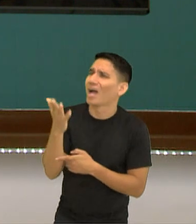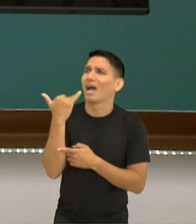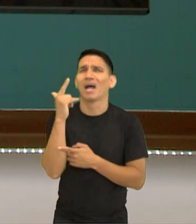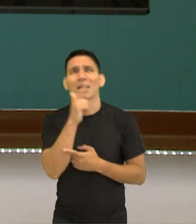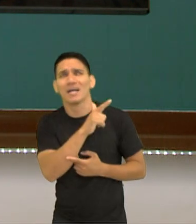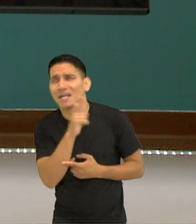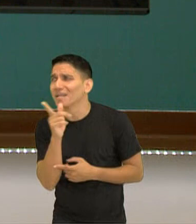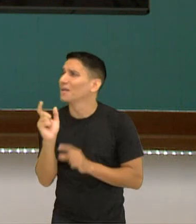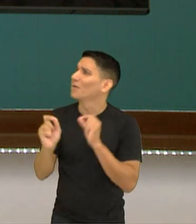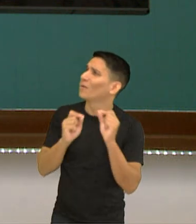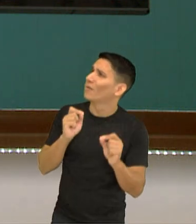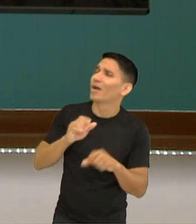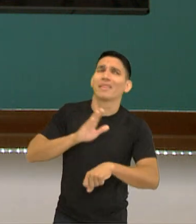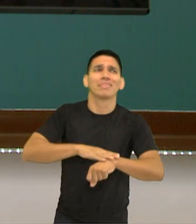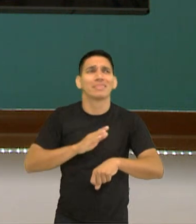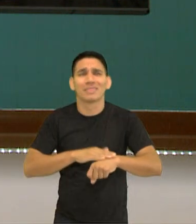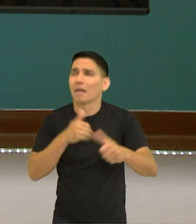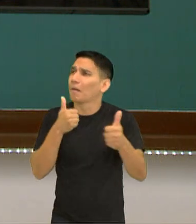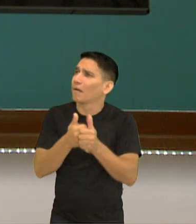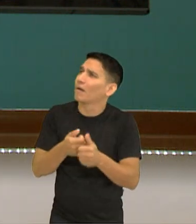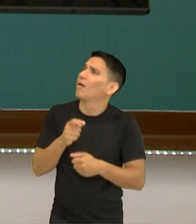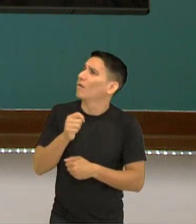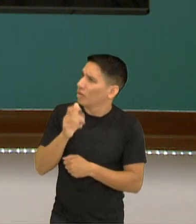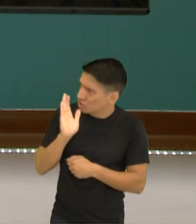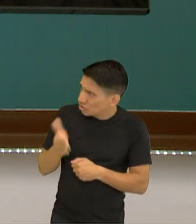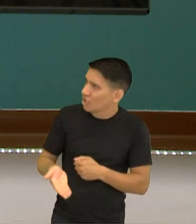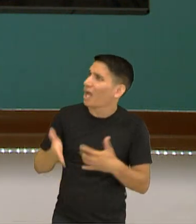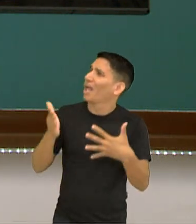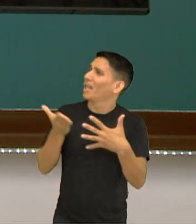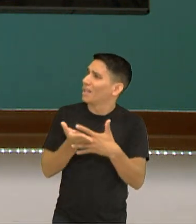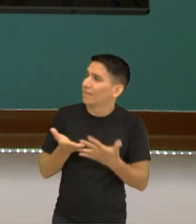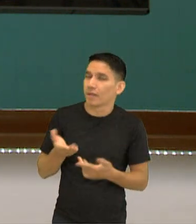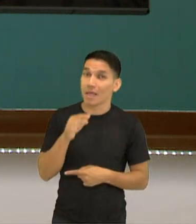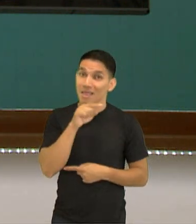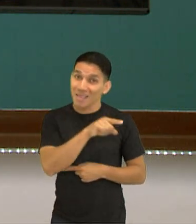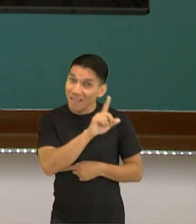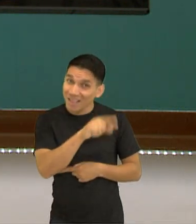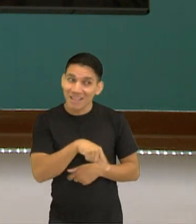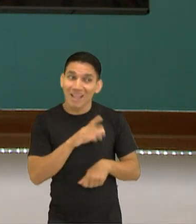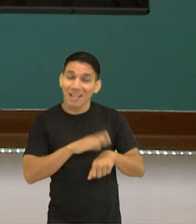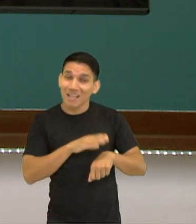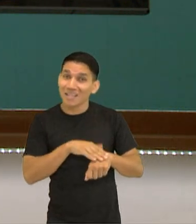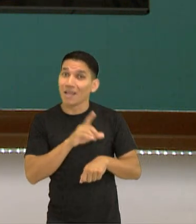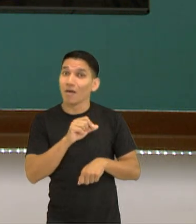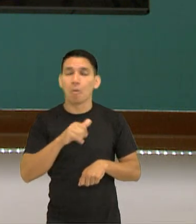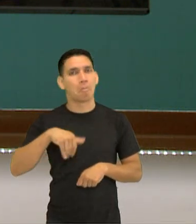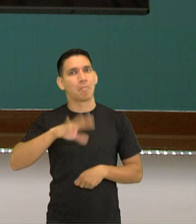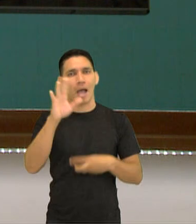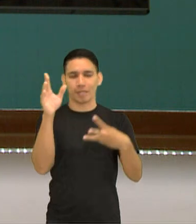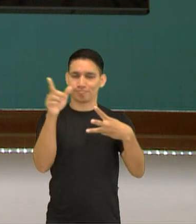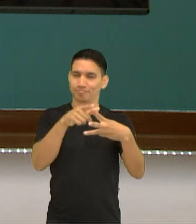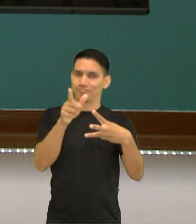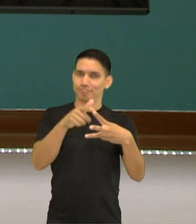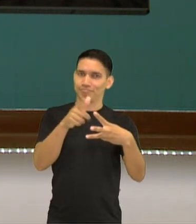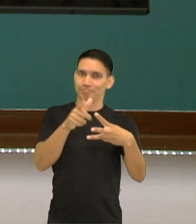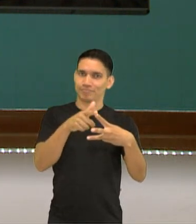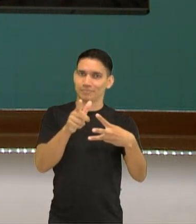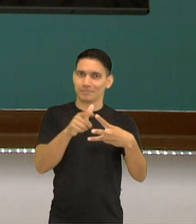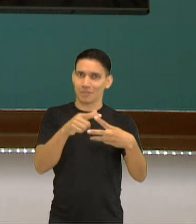que é o lanche, quanto tempo falta para o lanche, né? Esse aí, geralmente, é aquele que tem uma alma mais